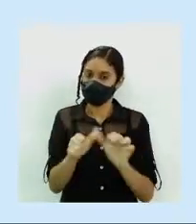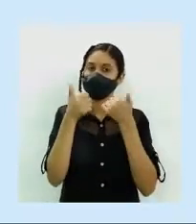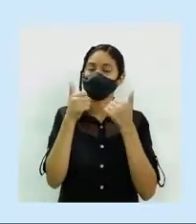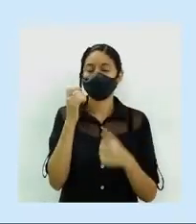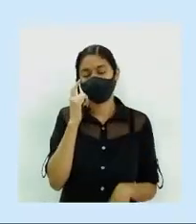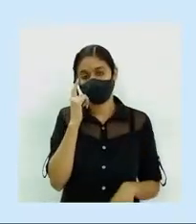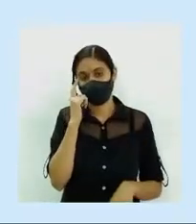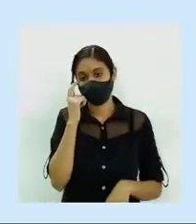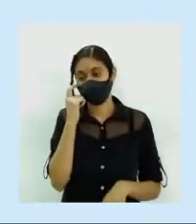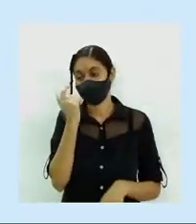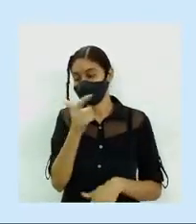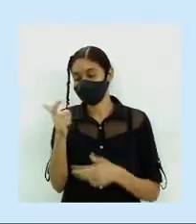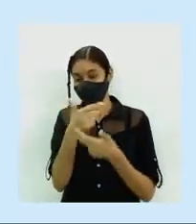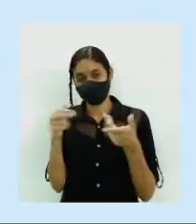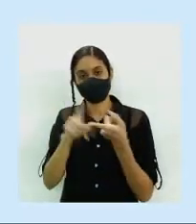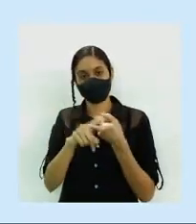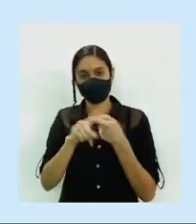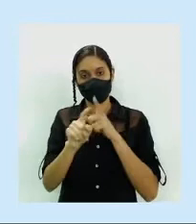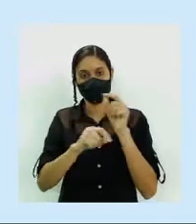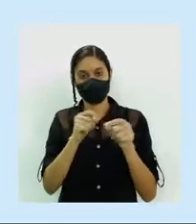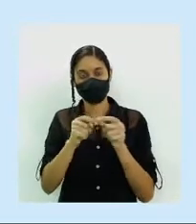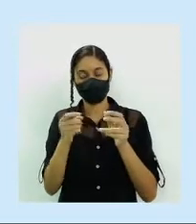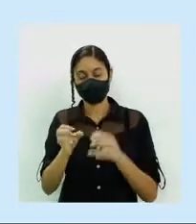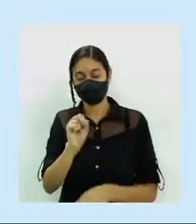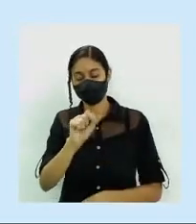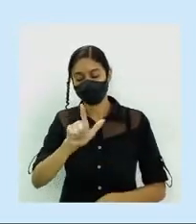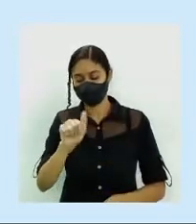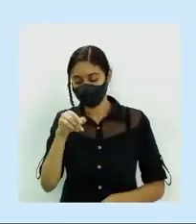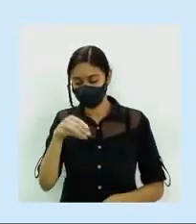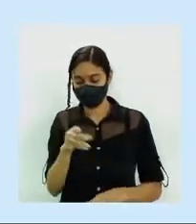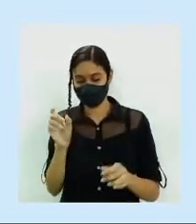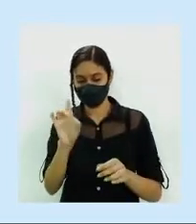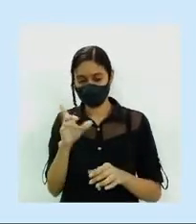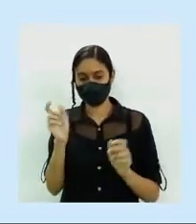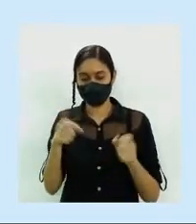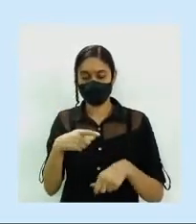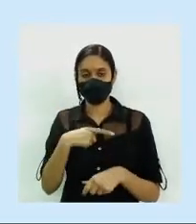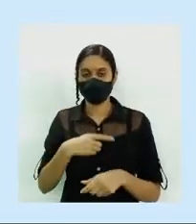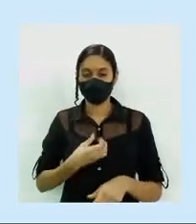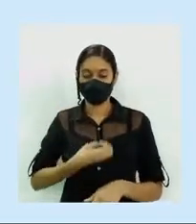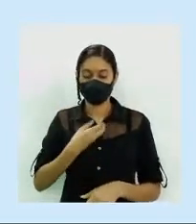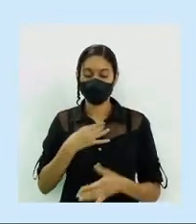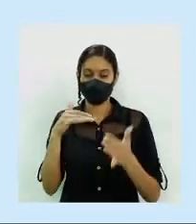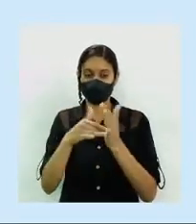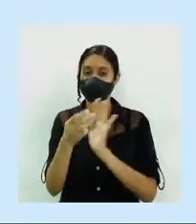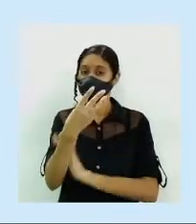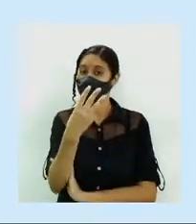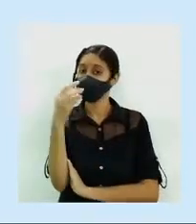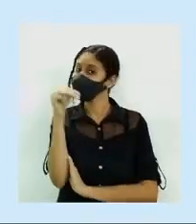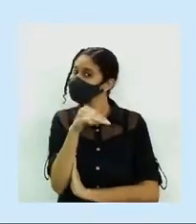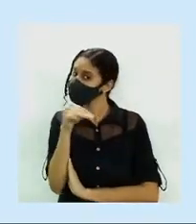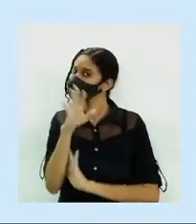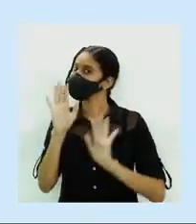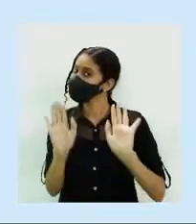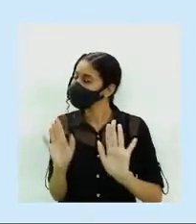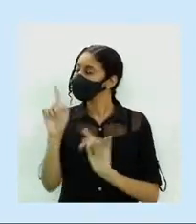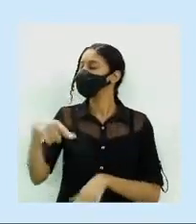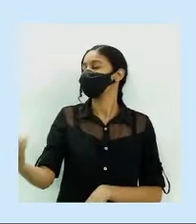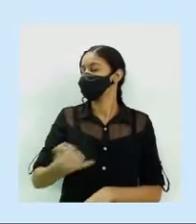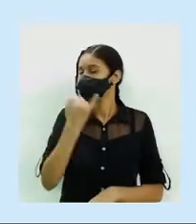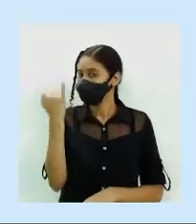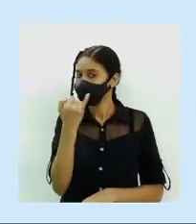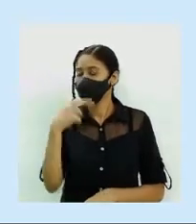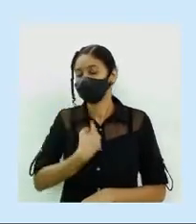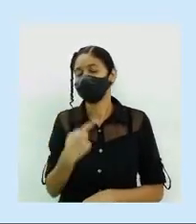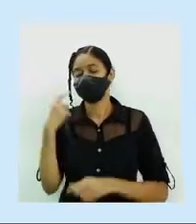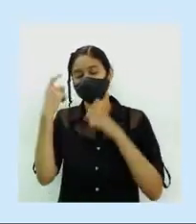slam. Outra coisa, tá? No slam, as poesias só podem ter até 3 minutos. Então, é importante que a